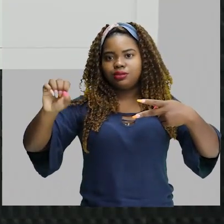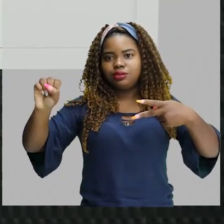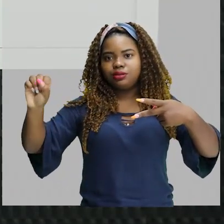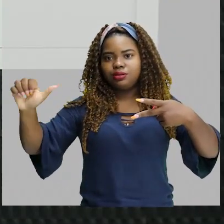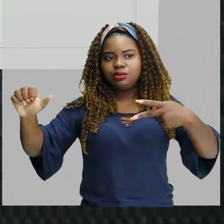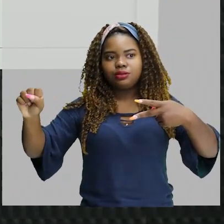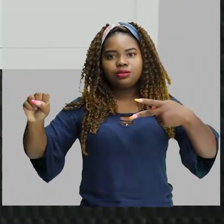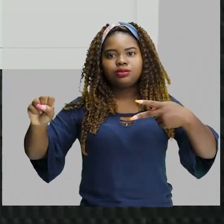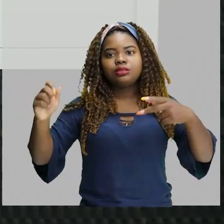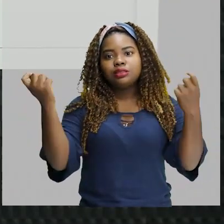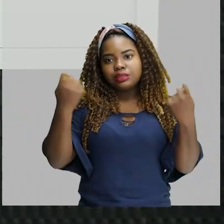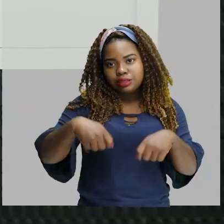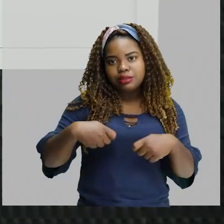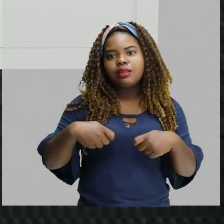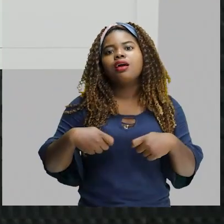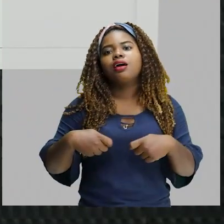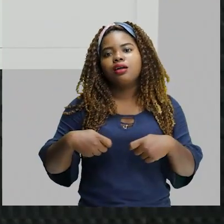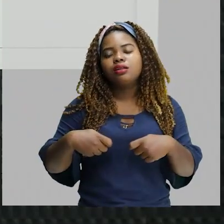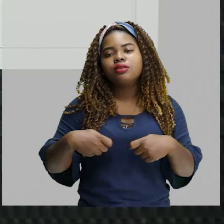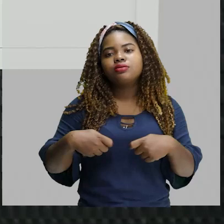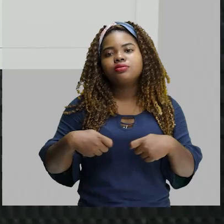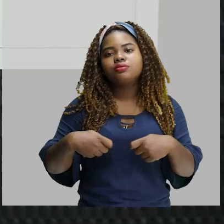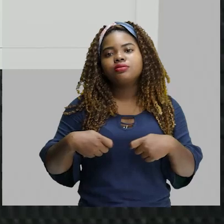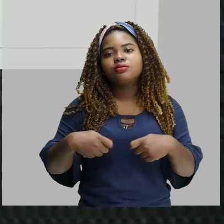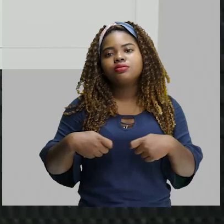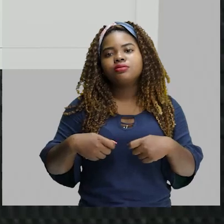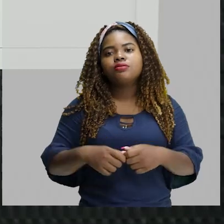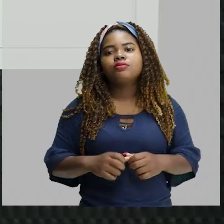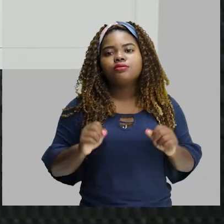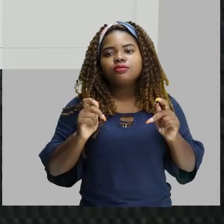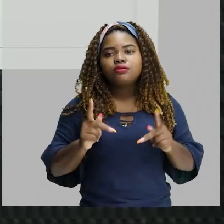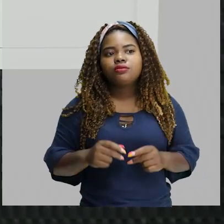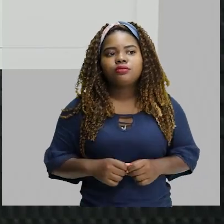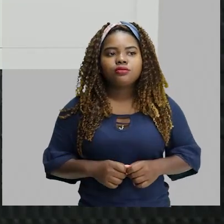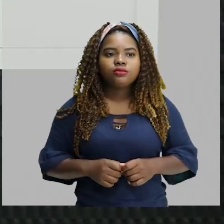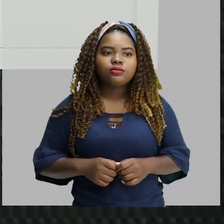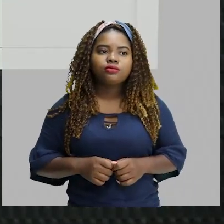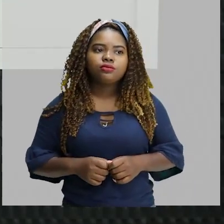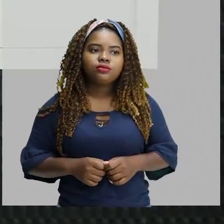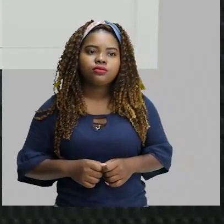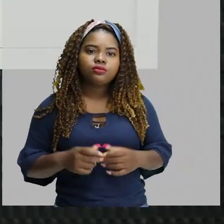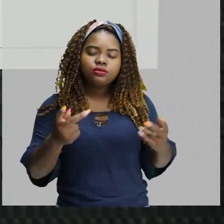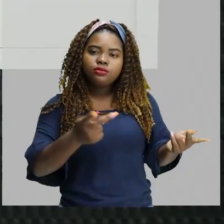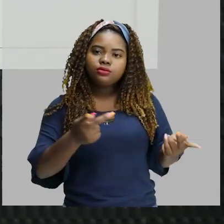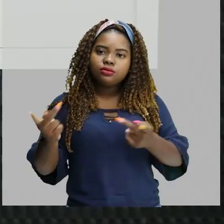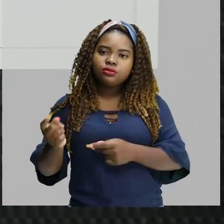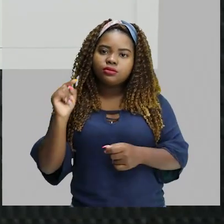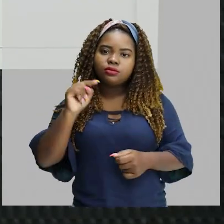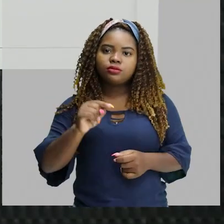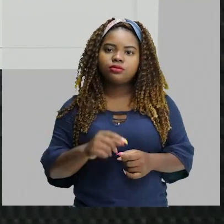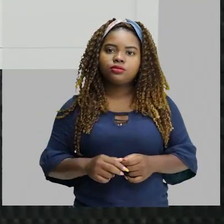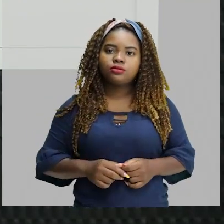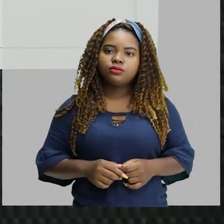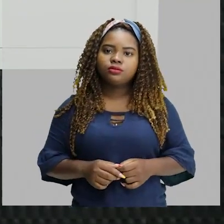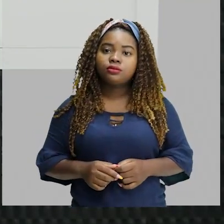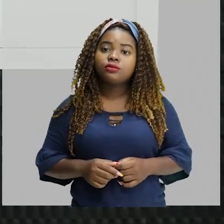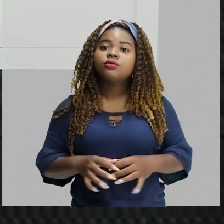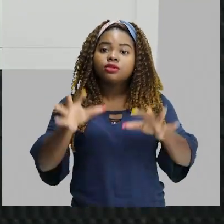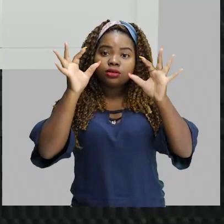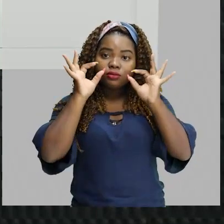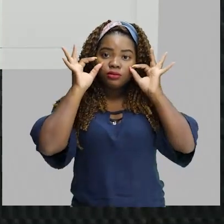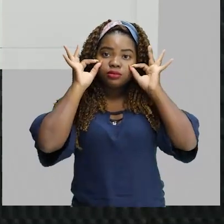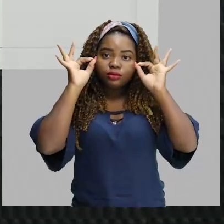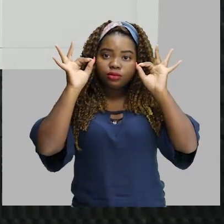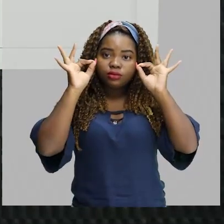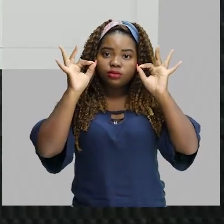se articular e gerarem esta inferência, portanto. Tá? Então eu te convido, tá, a prestar sempre atenção